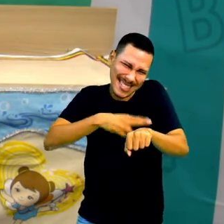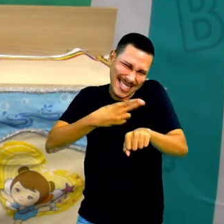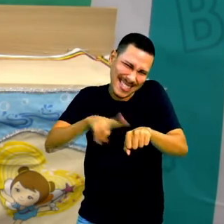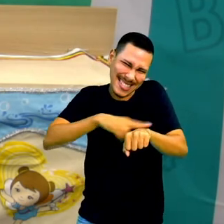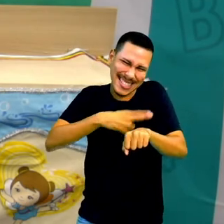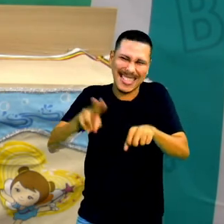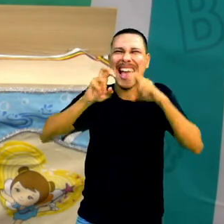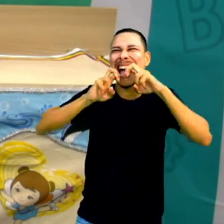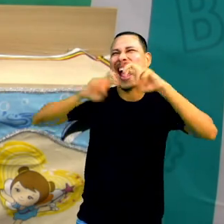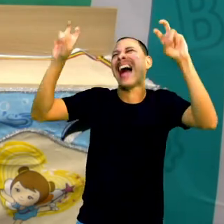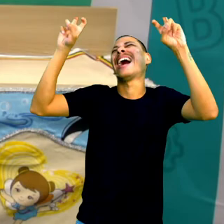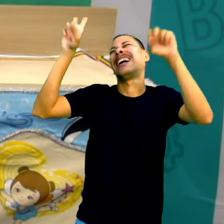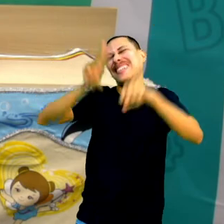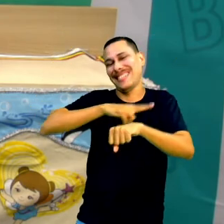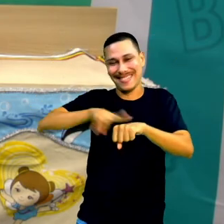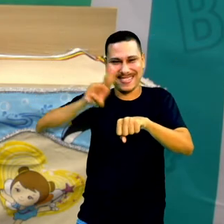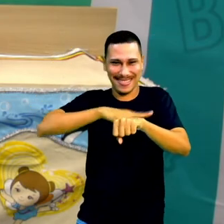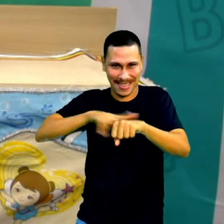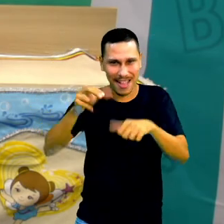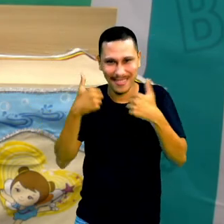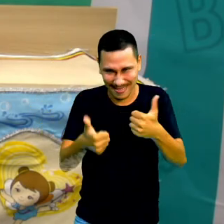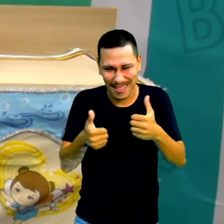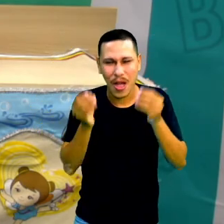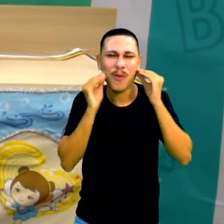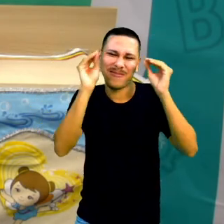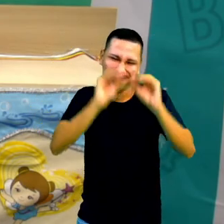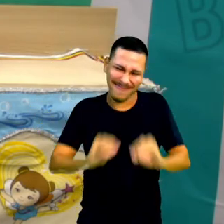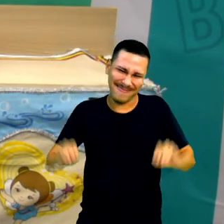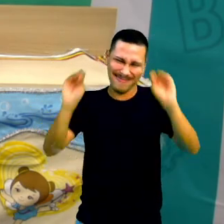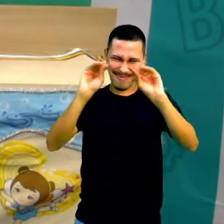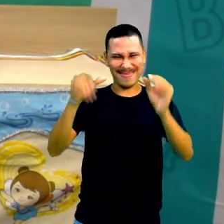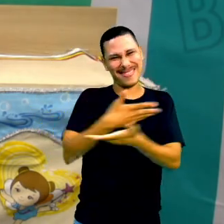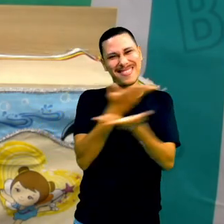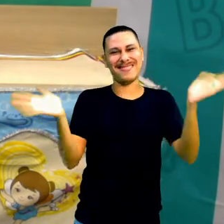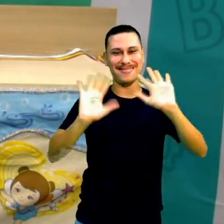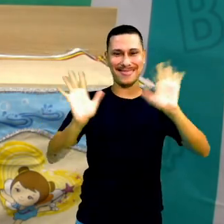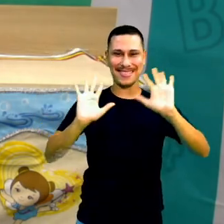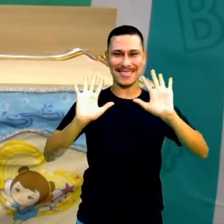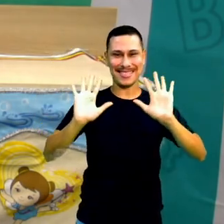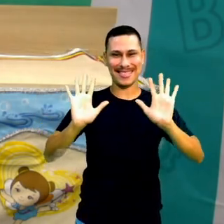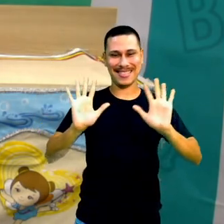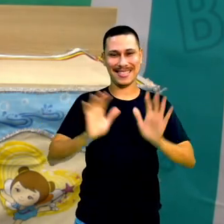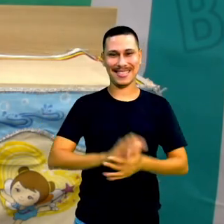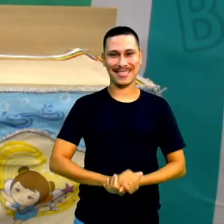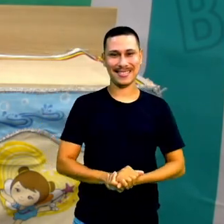chocolate! De chocolate, tá, criançada? Ó, um beijo e tchau!